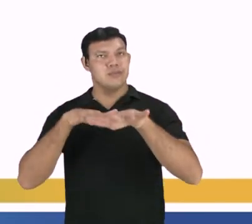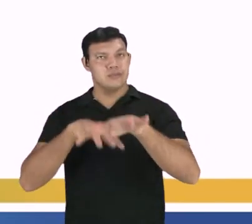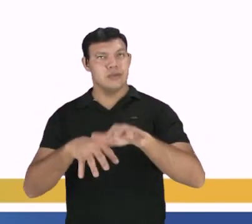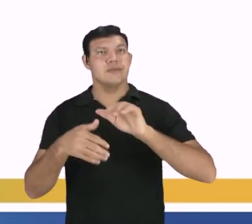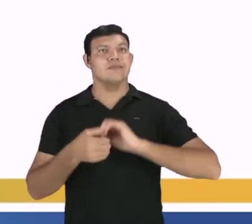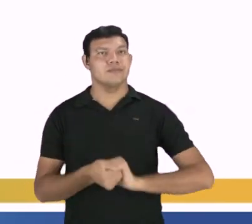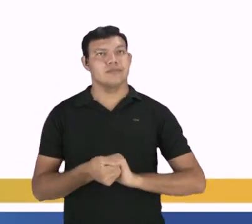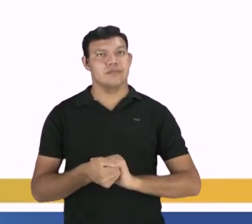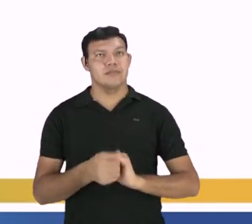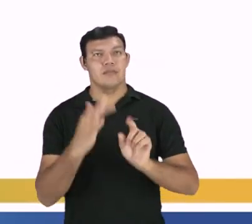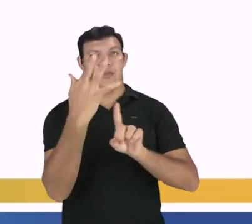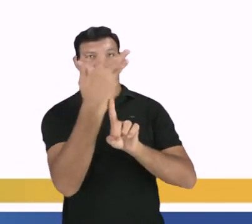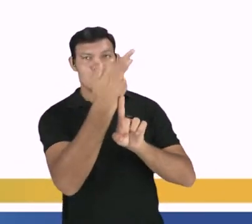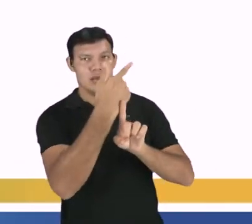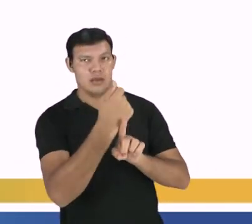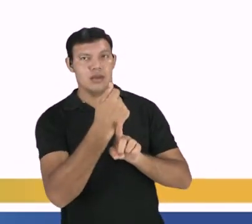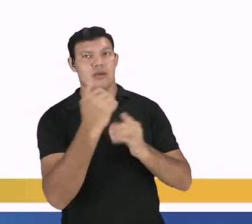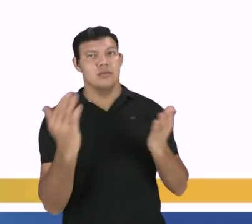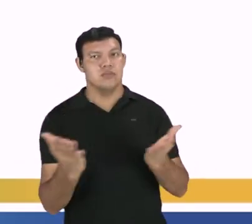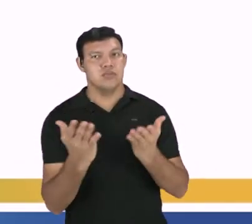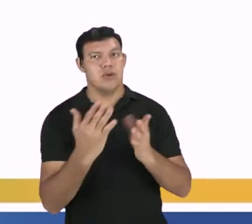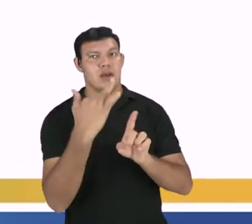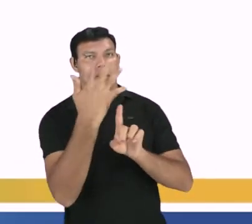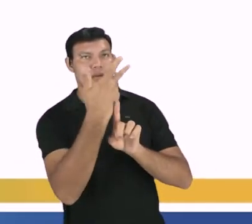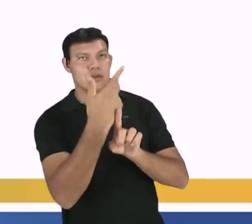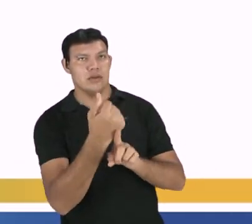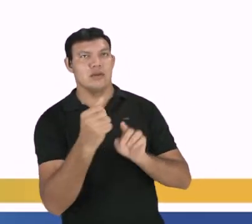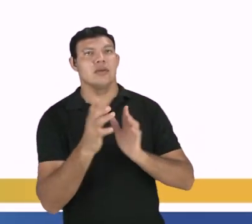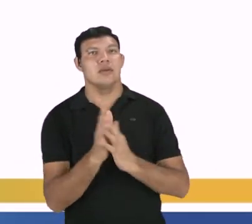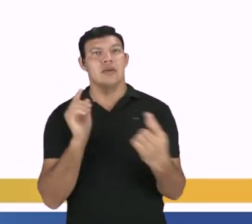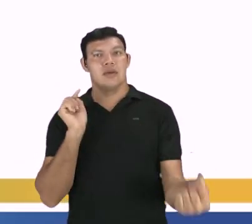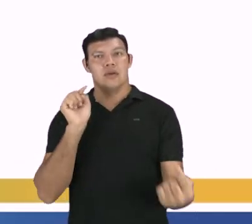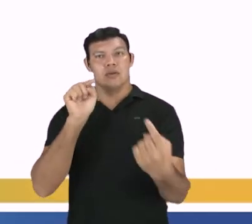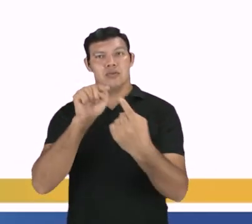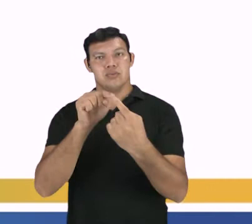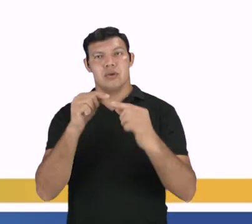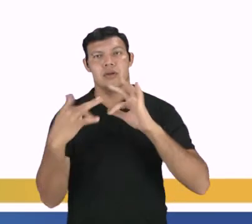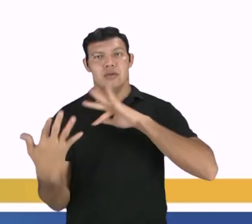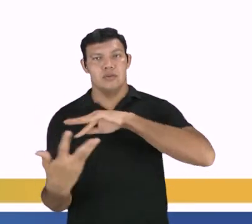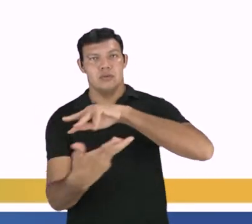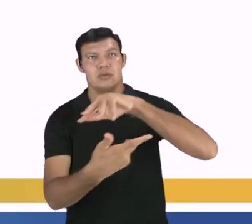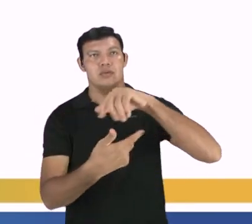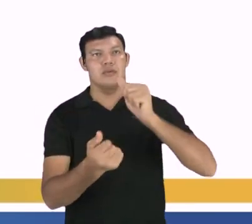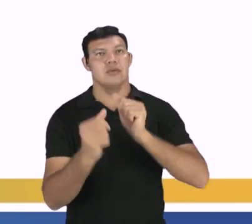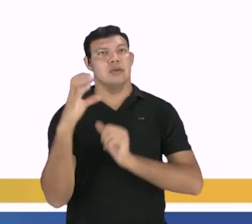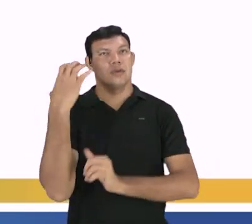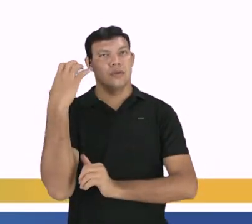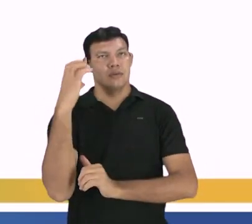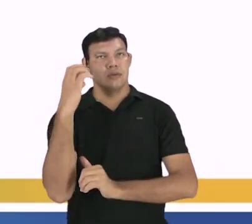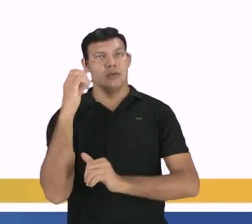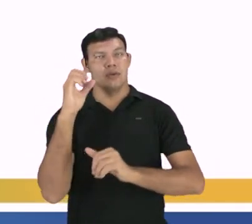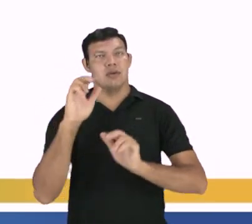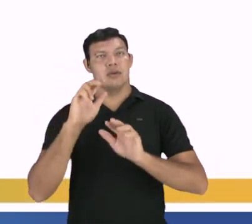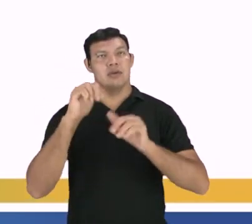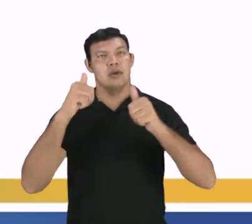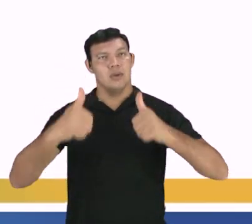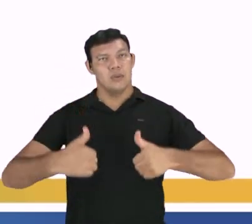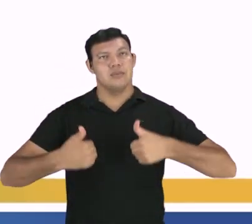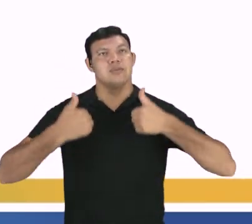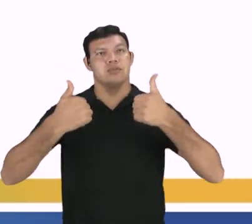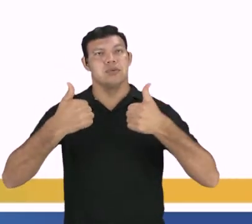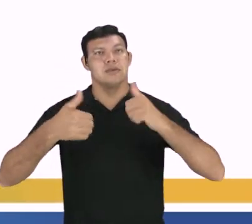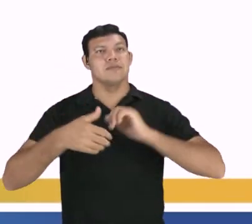nós temos a arte pela arte, objetivismo e universalismo, cientificismo e o